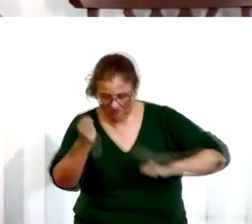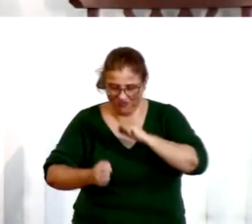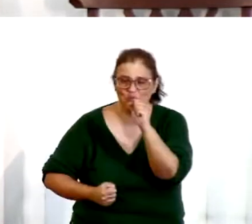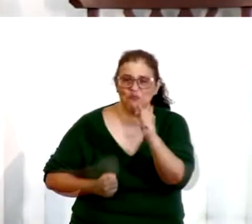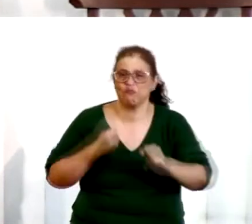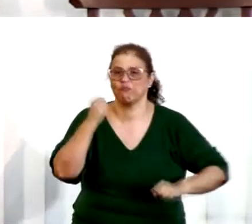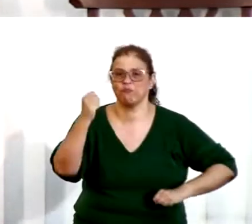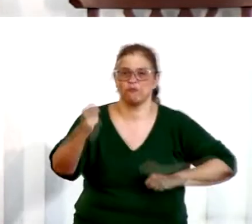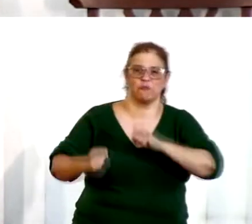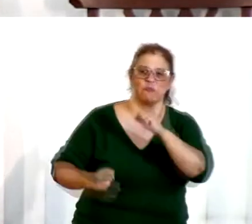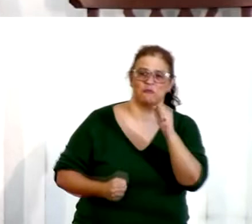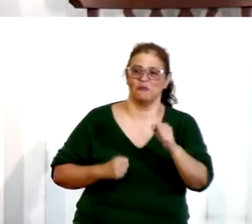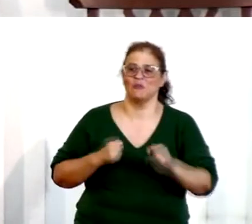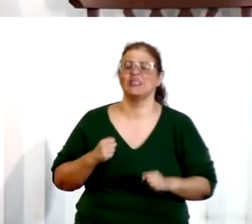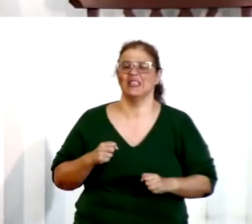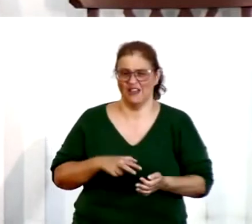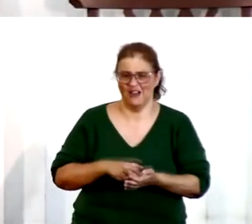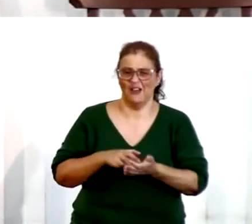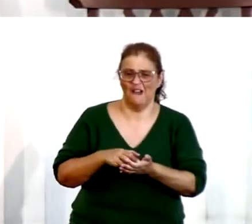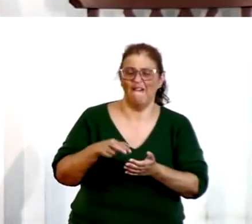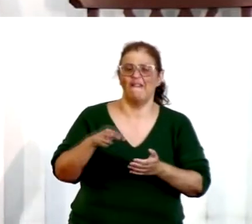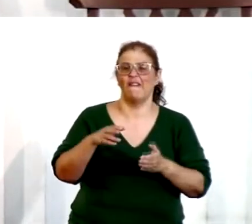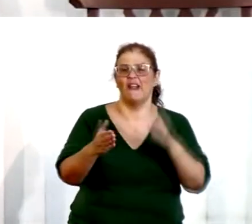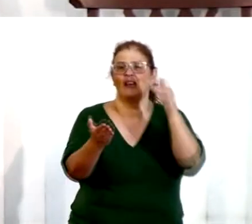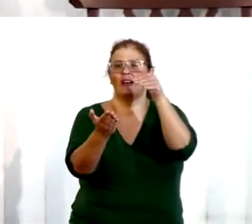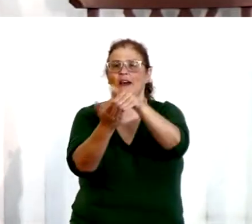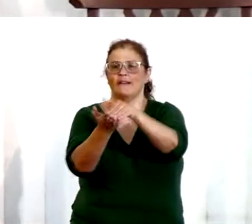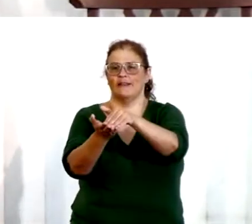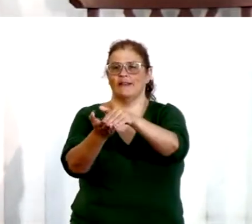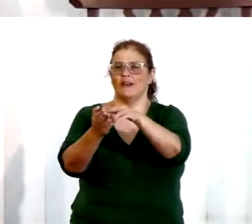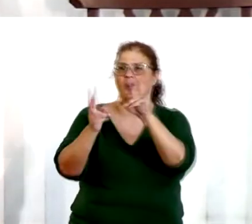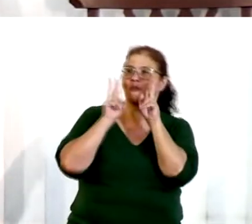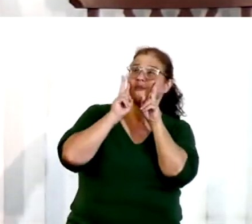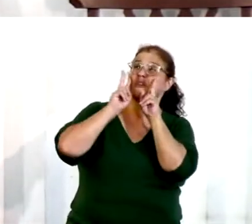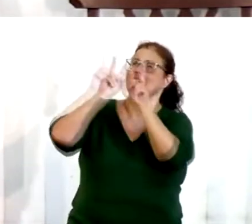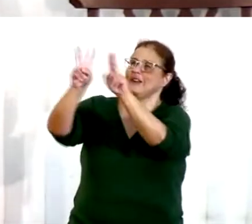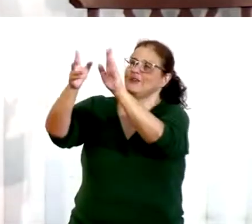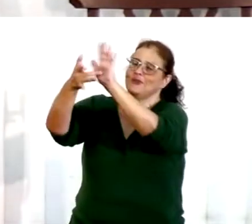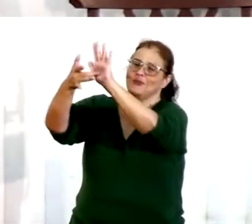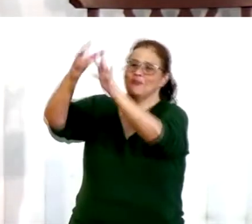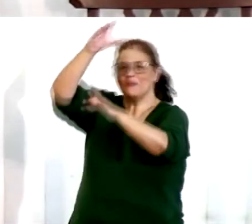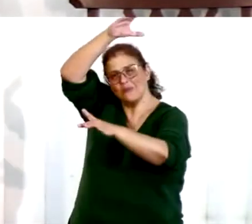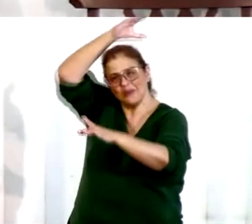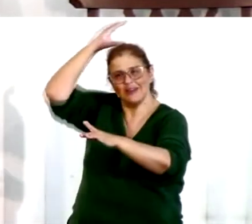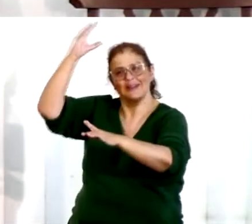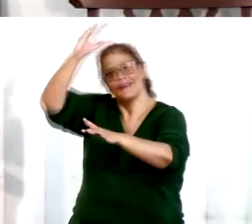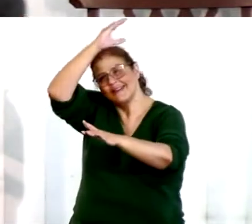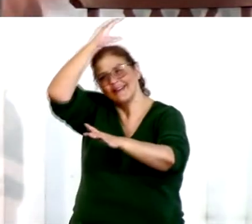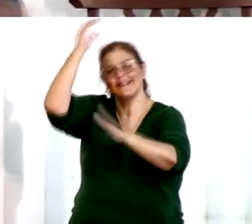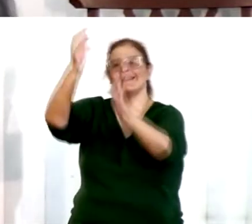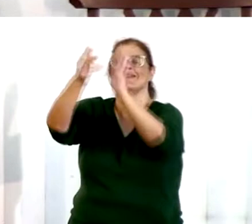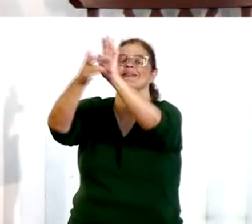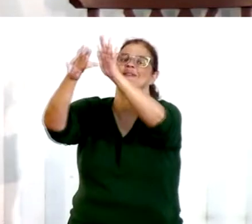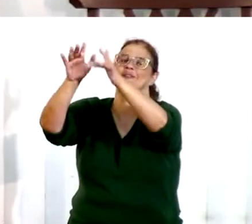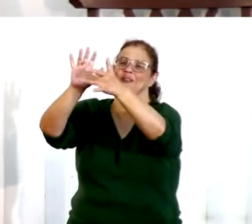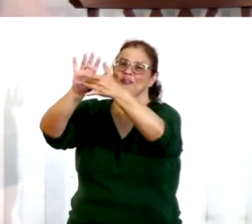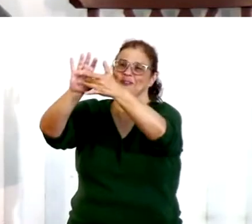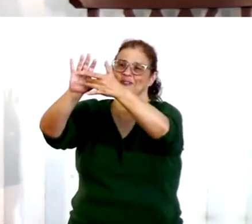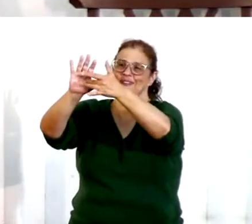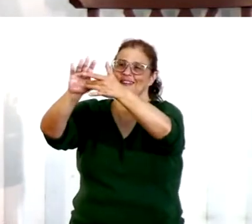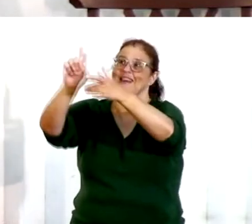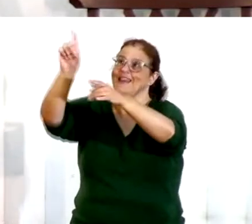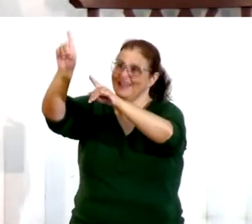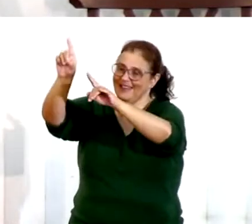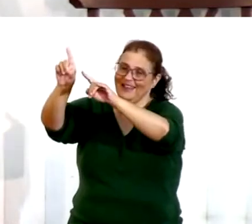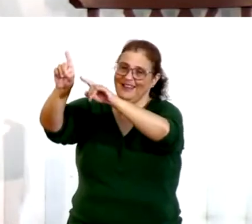que nos está proposta, olhando firmemente para o autor e consumador da fé, Jesus, o qual em troca da alegria. E